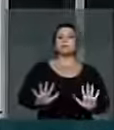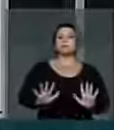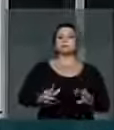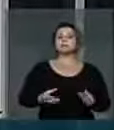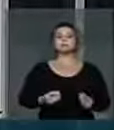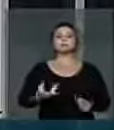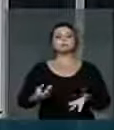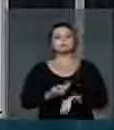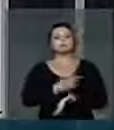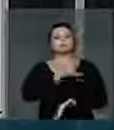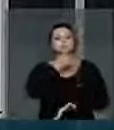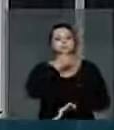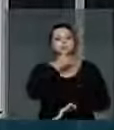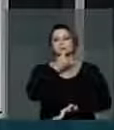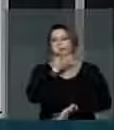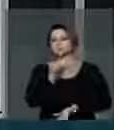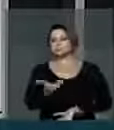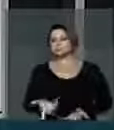infelizmente,